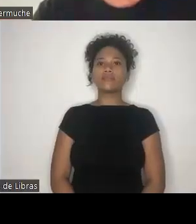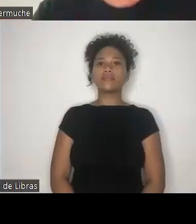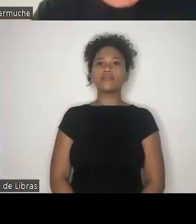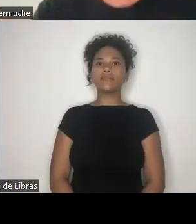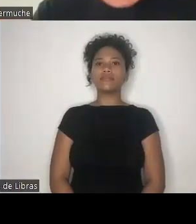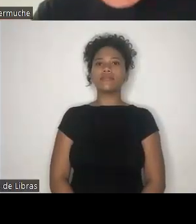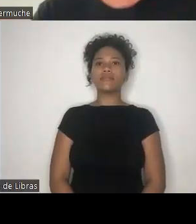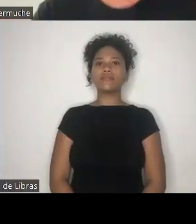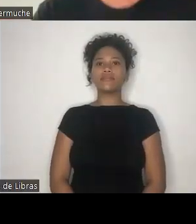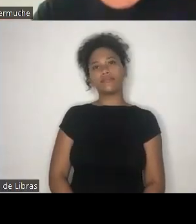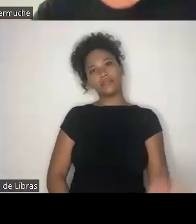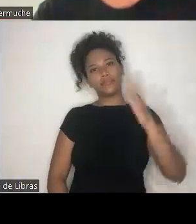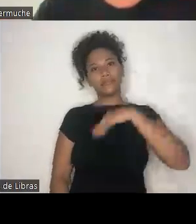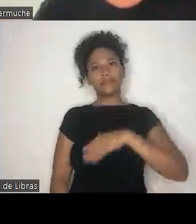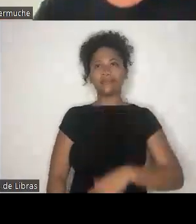vamos lá galera